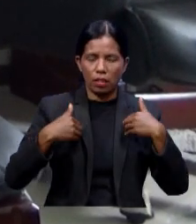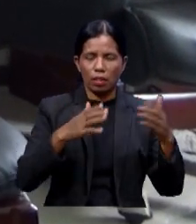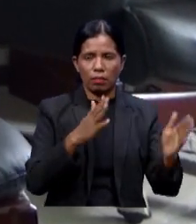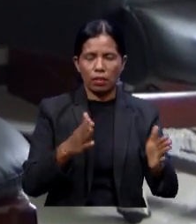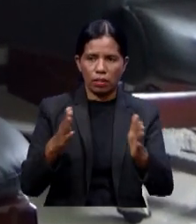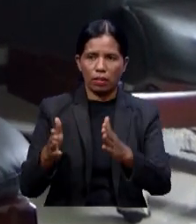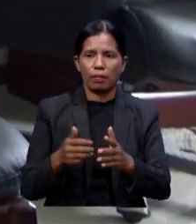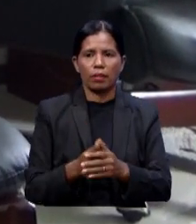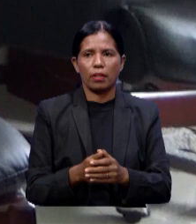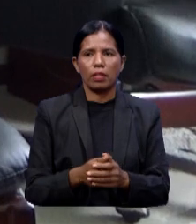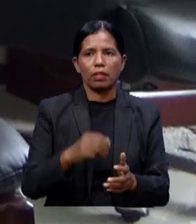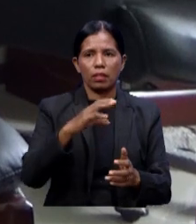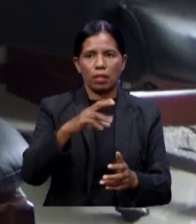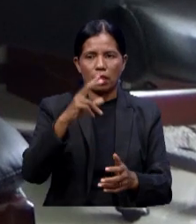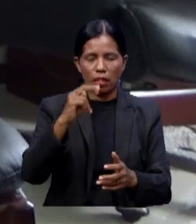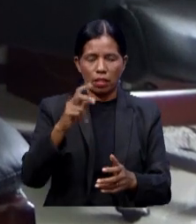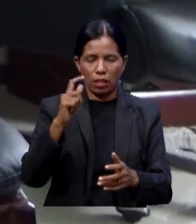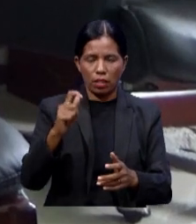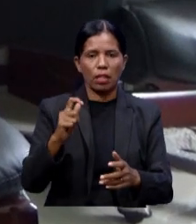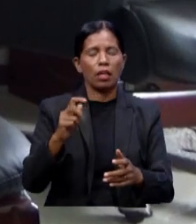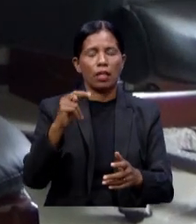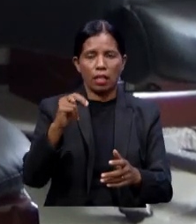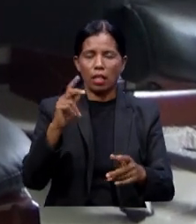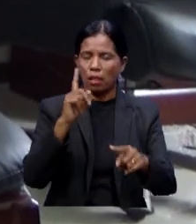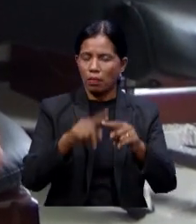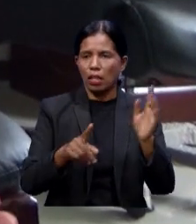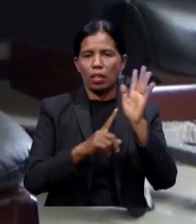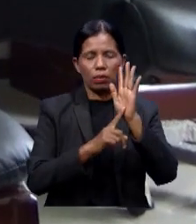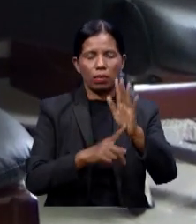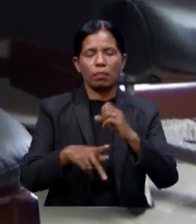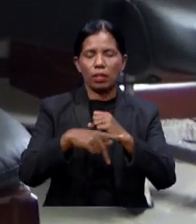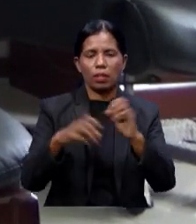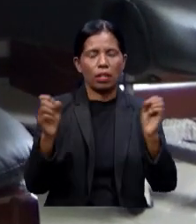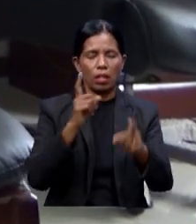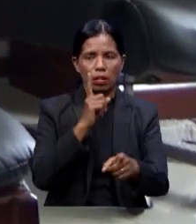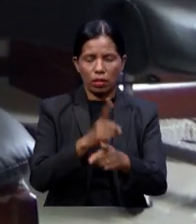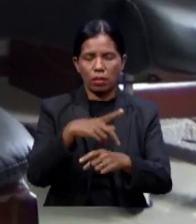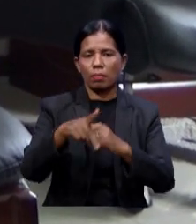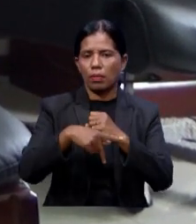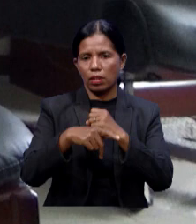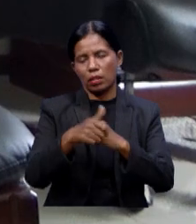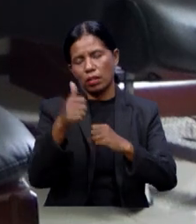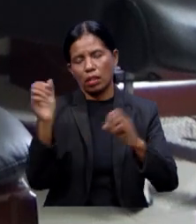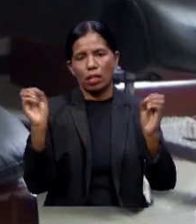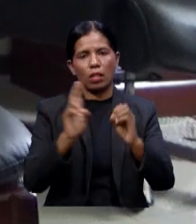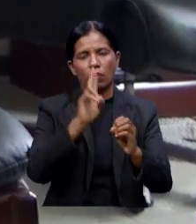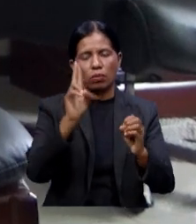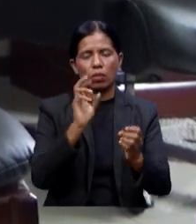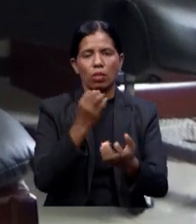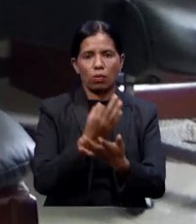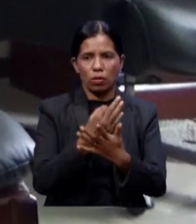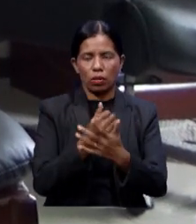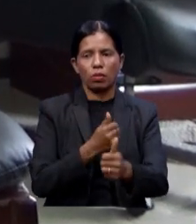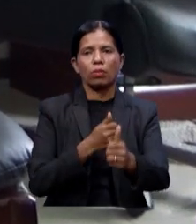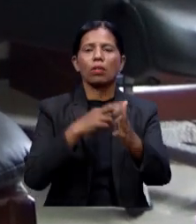nyalarang Nebe CNE se labele fosai kata partido de ne la loska partido ne me clausa orçamento tuir